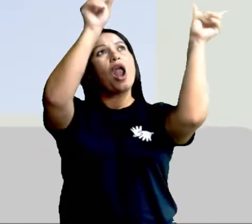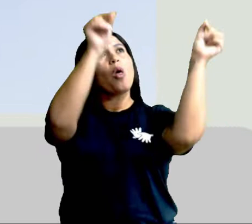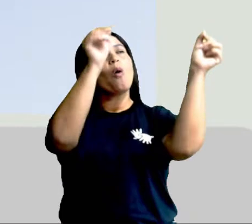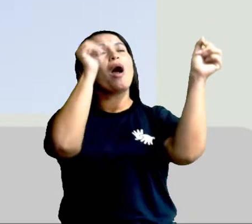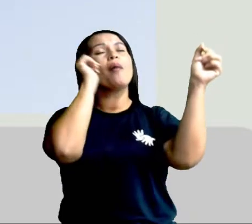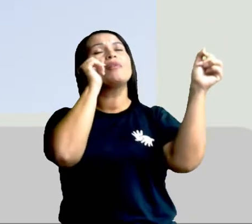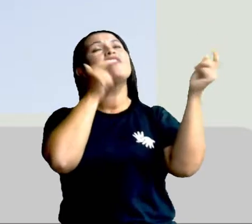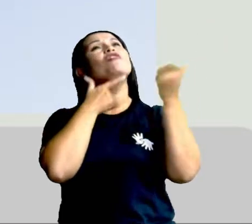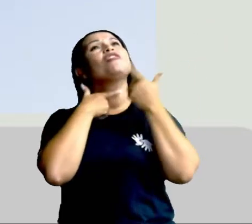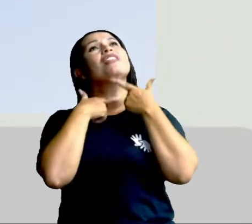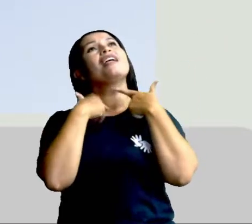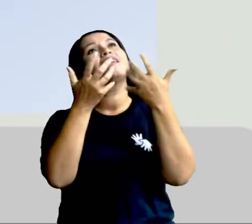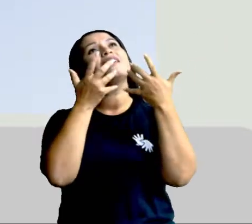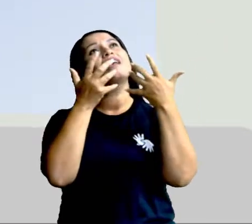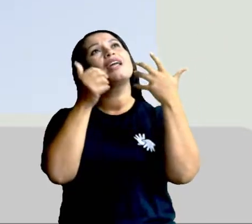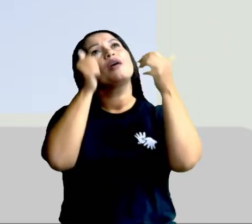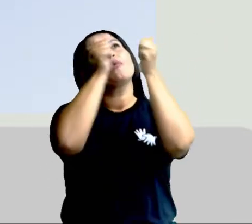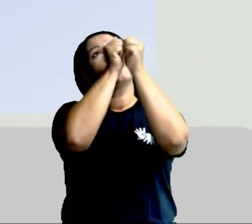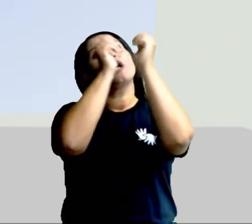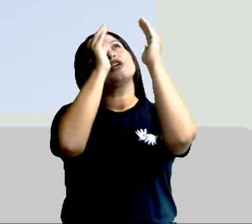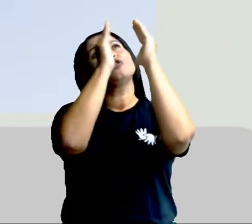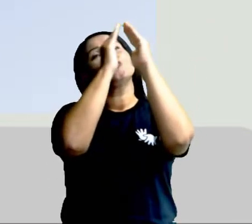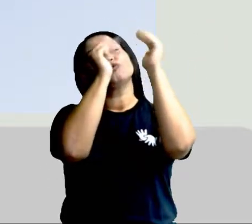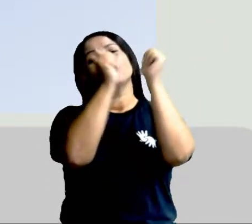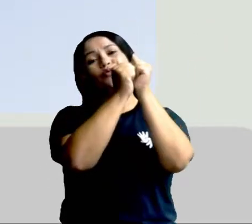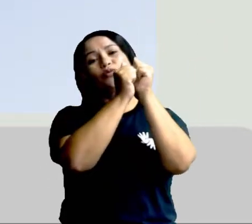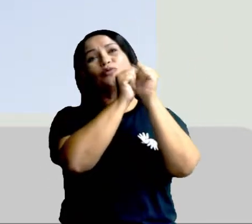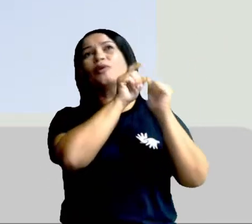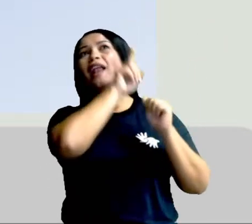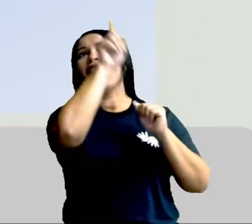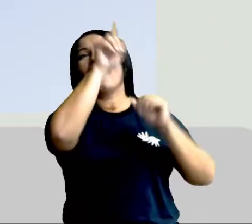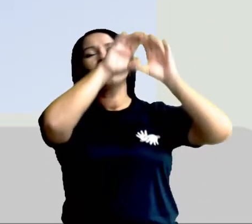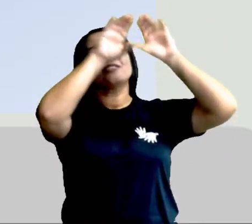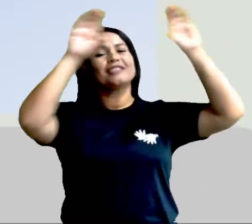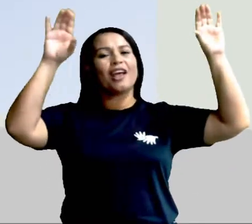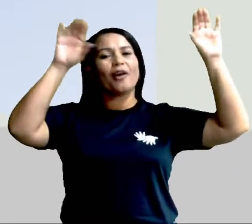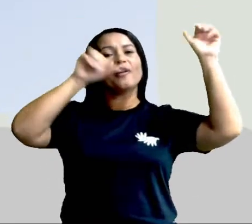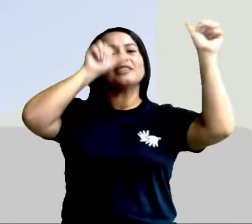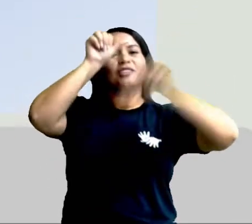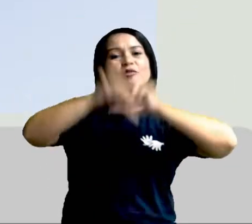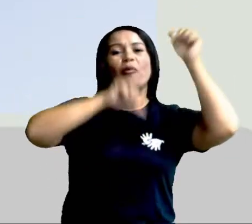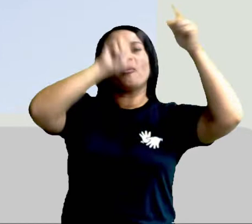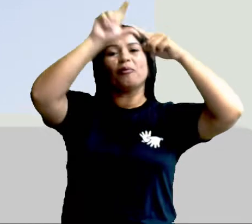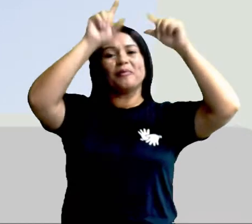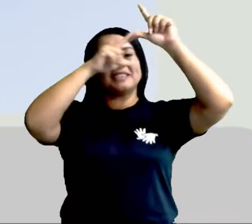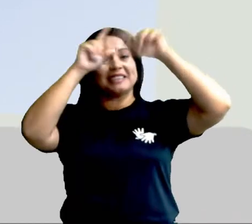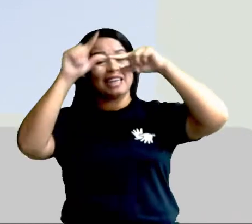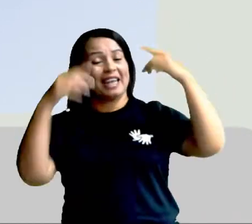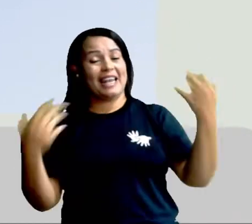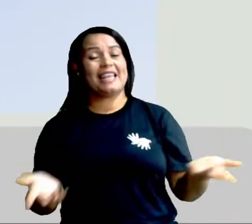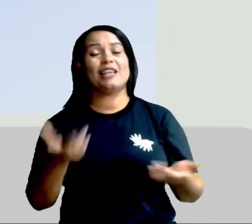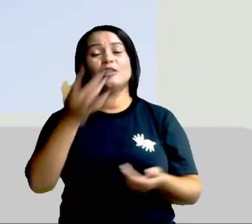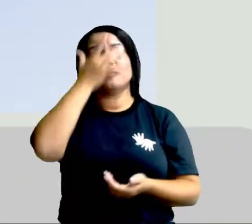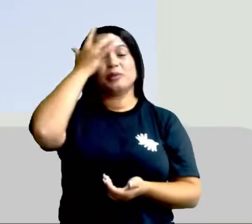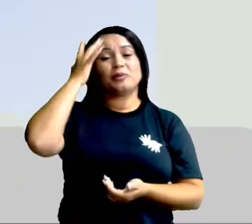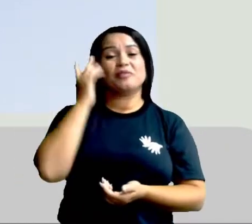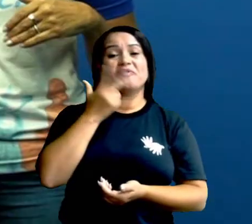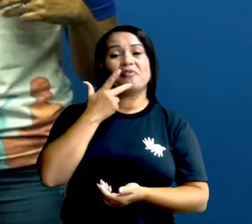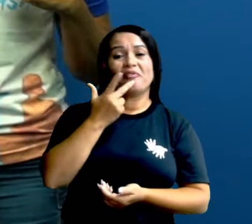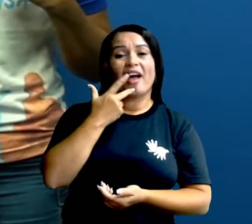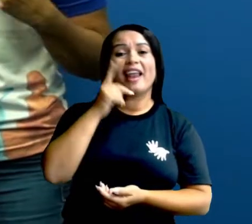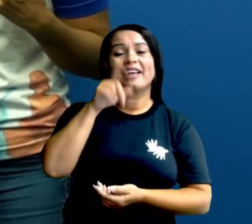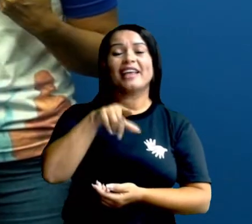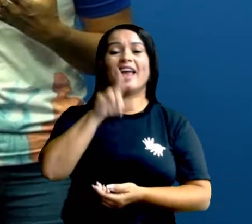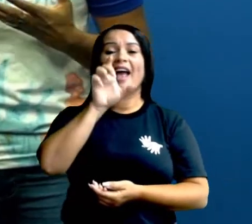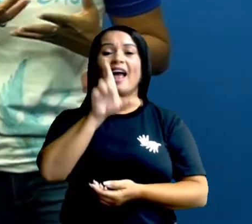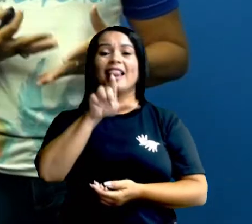ela desejou ir morar com ela no céu. E aí ela virou uma estrela. Então dizem, né,